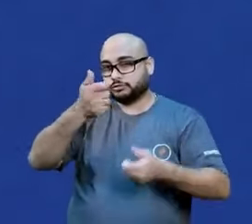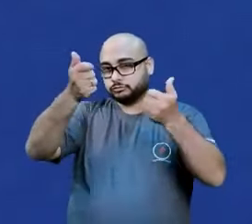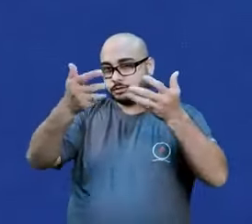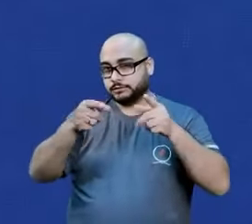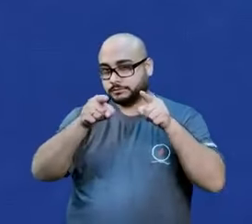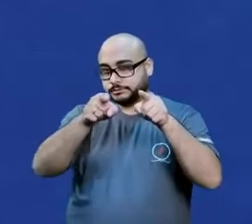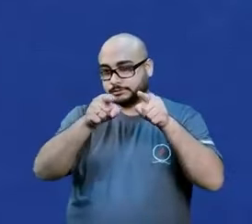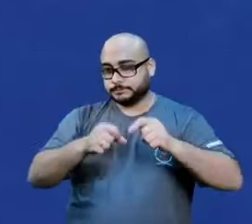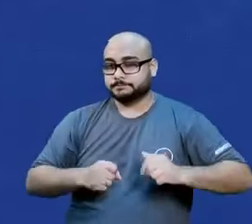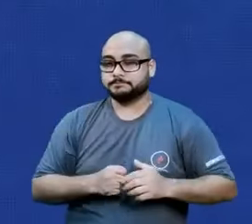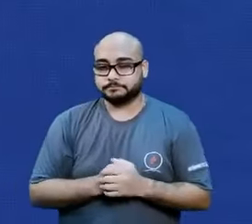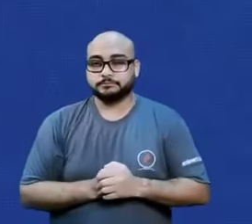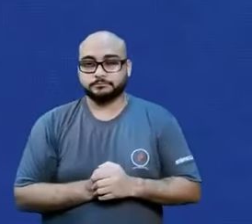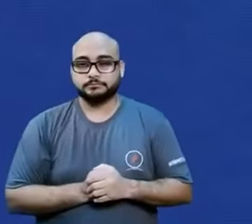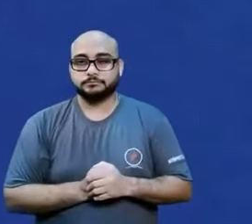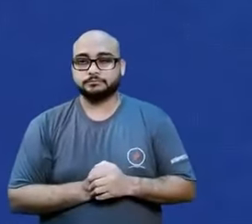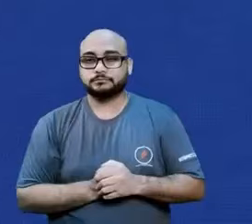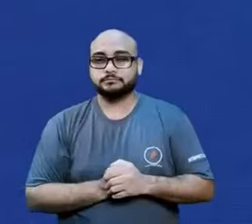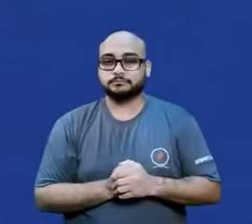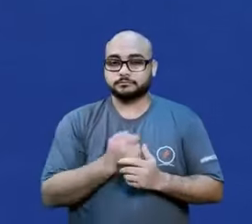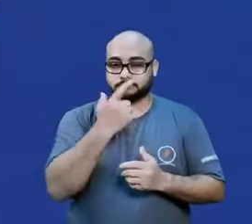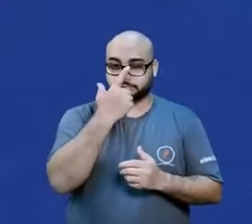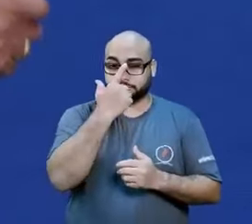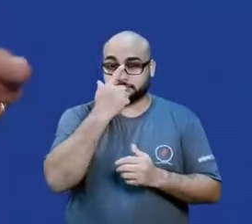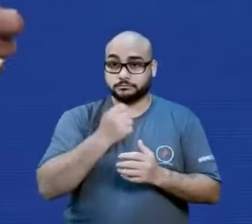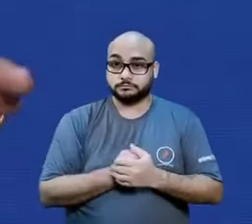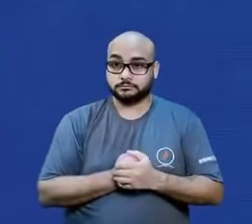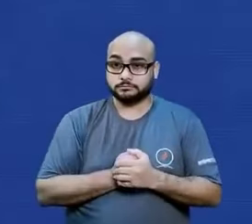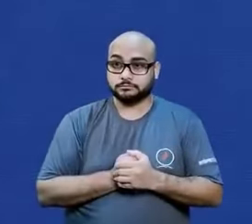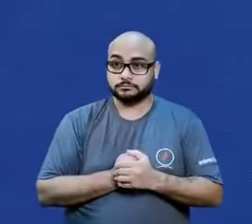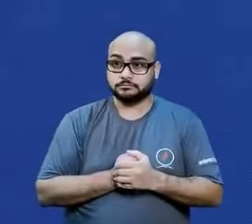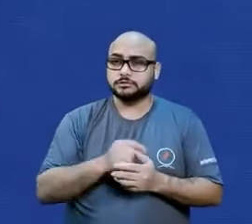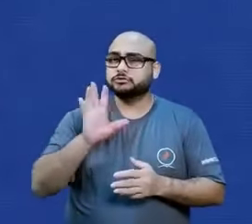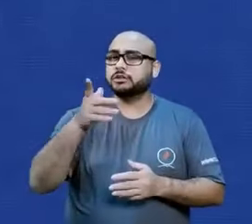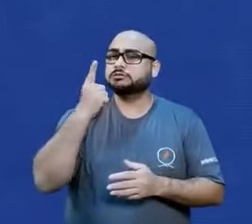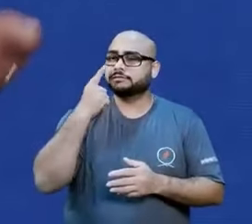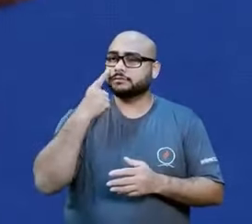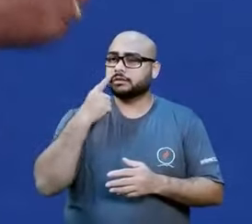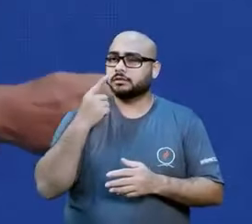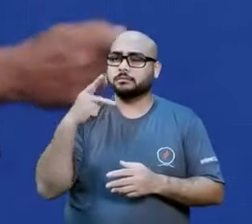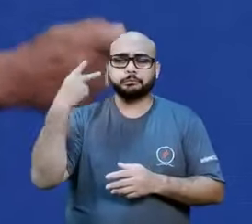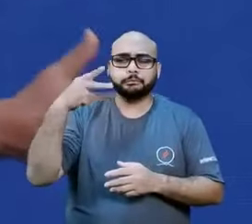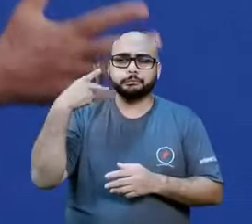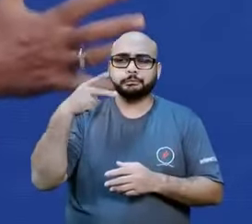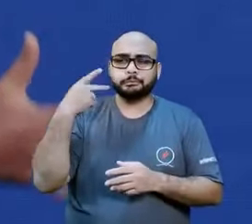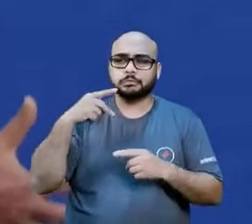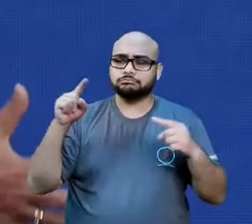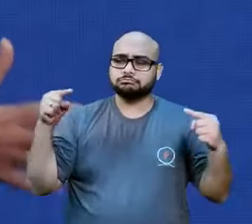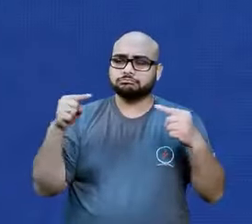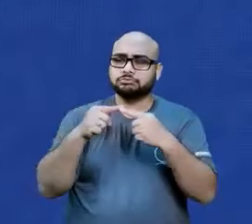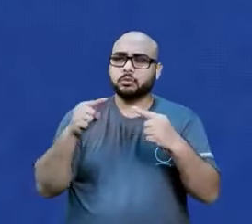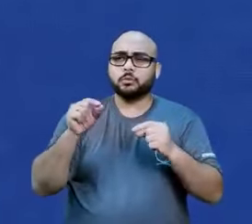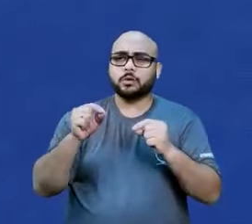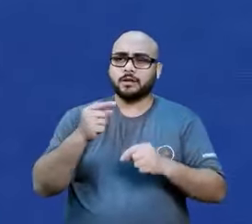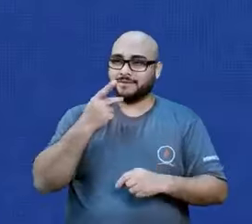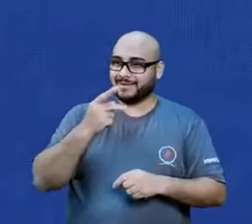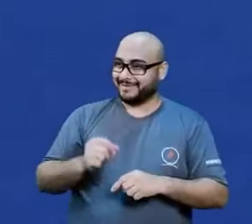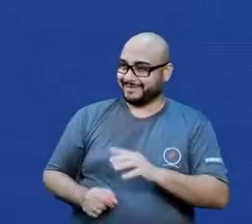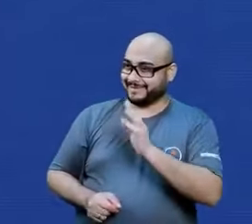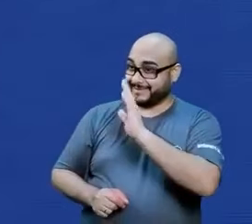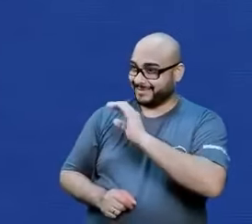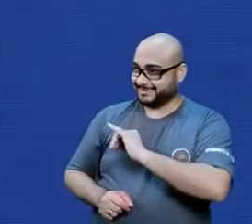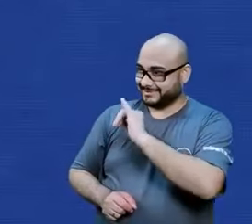o político apertando a mão um do outro aqui dentro morra desgraçado tudo bem